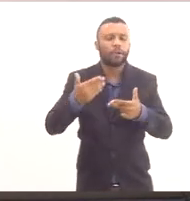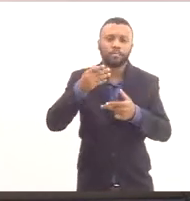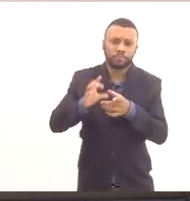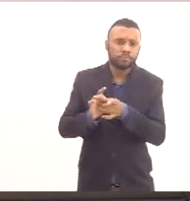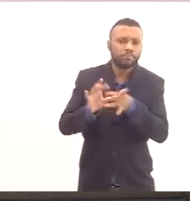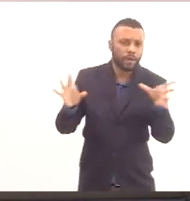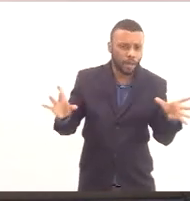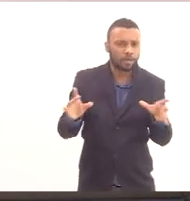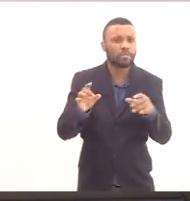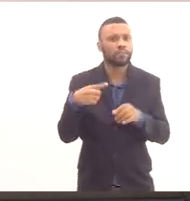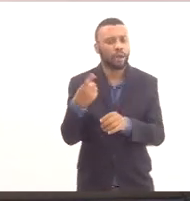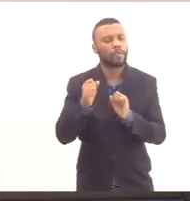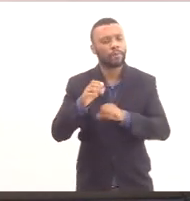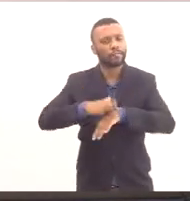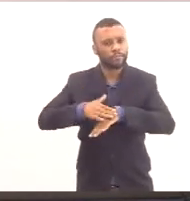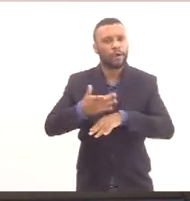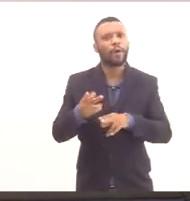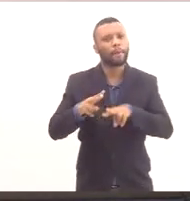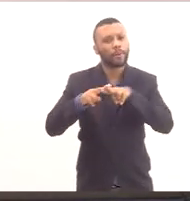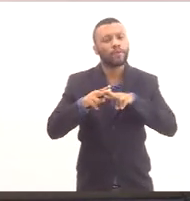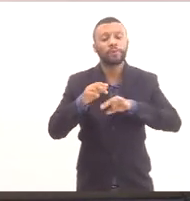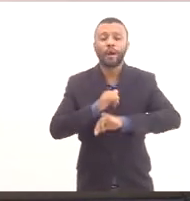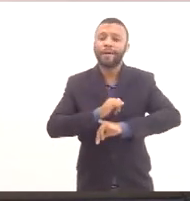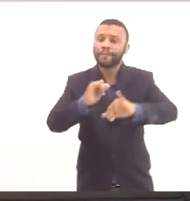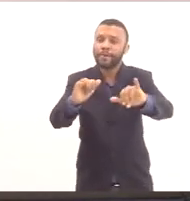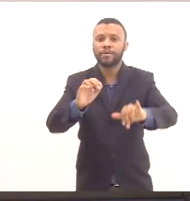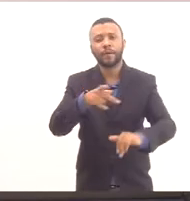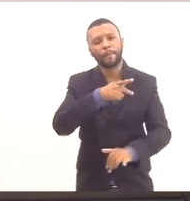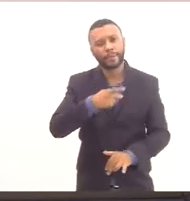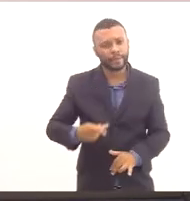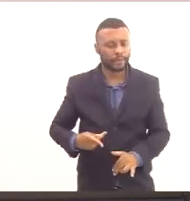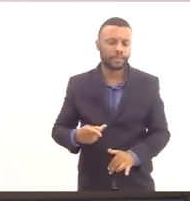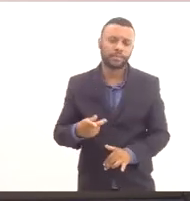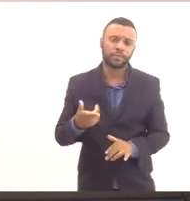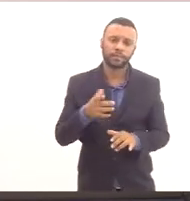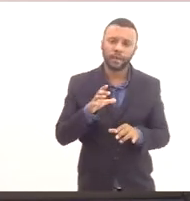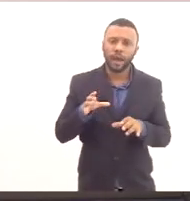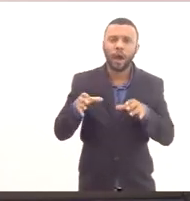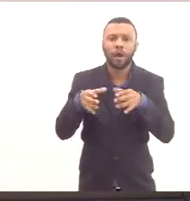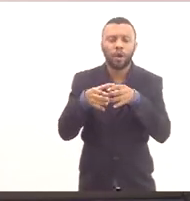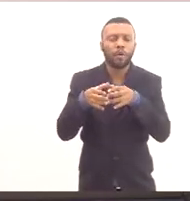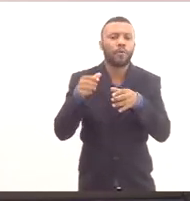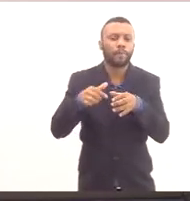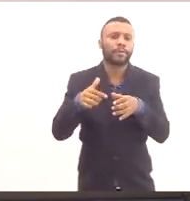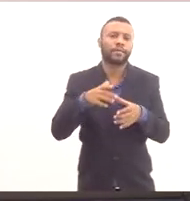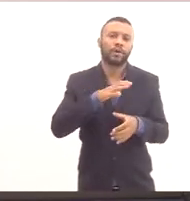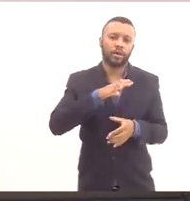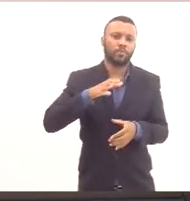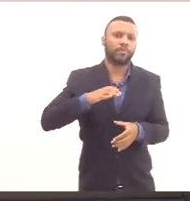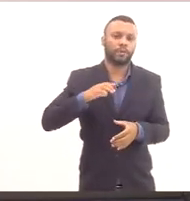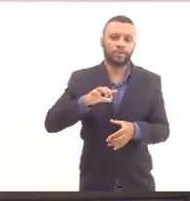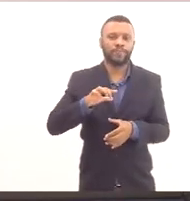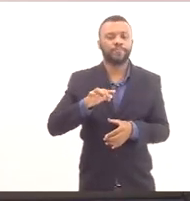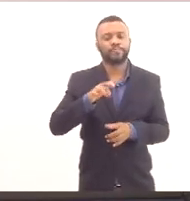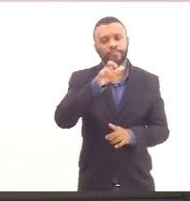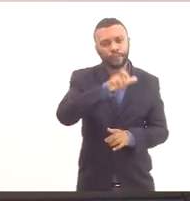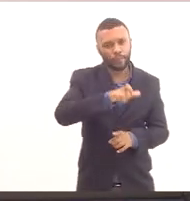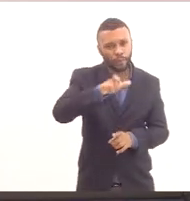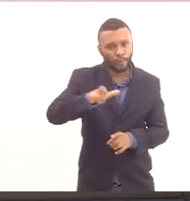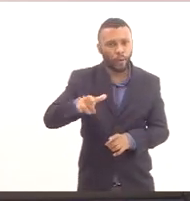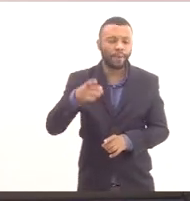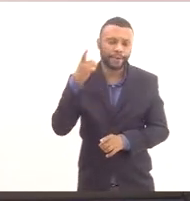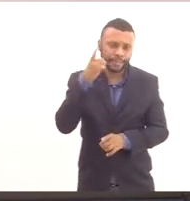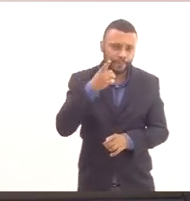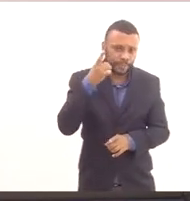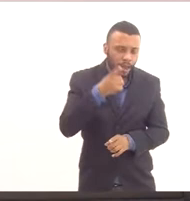comissão por todo o exposto vem informar ao senhor presidente da Comissão bem como as excelentíssimas senhoras deputadas